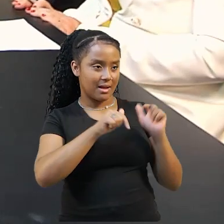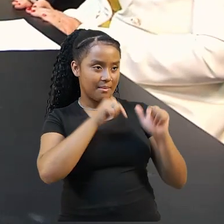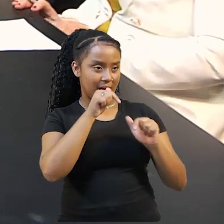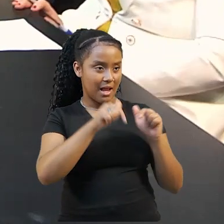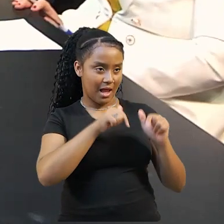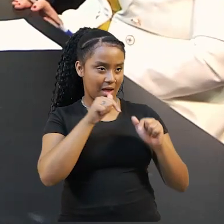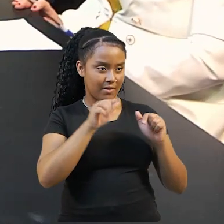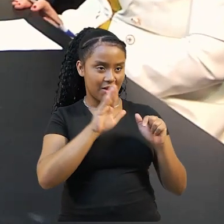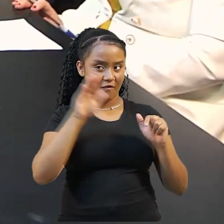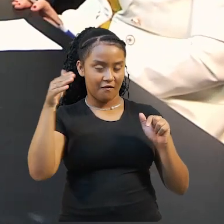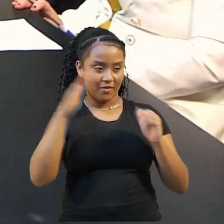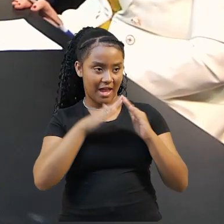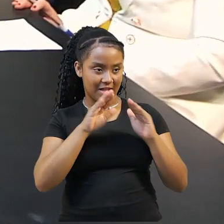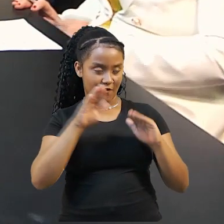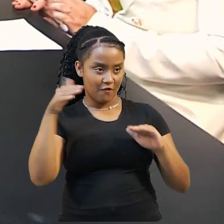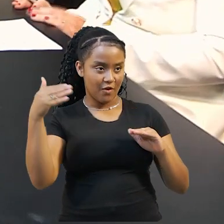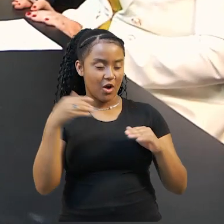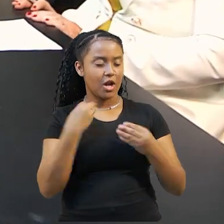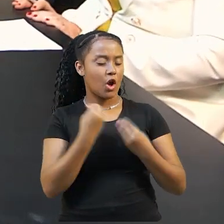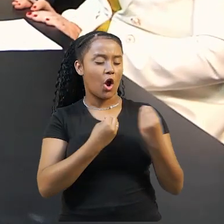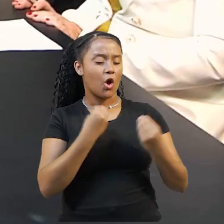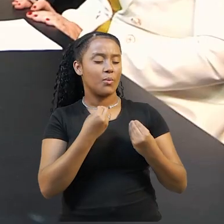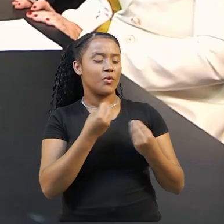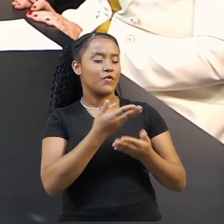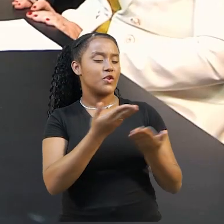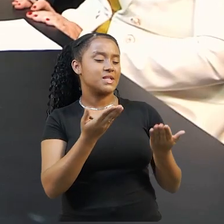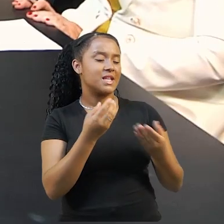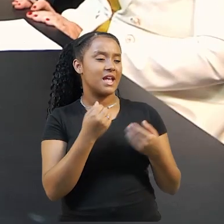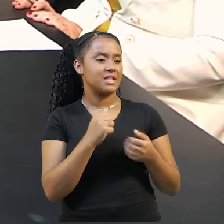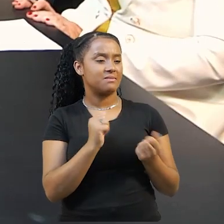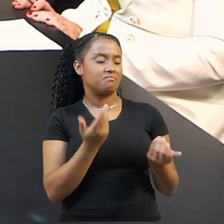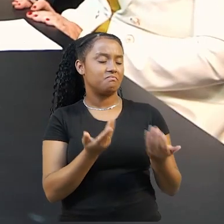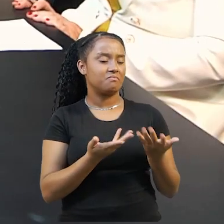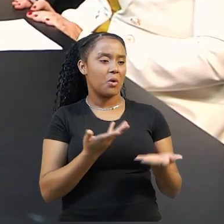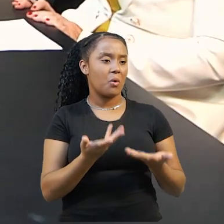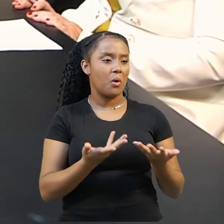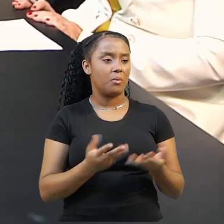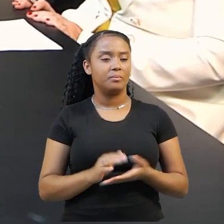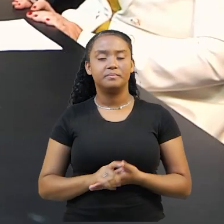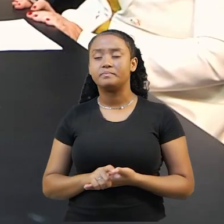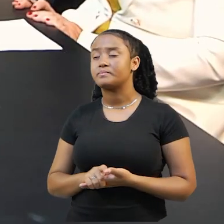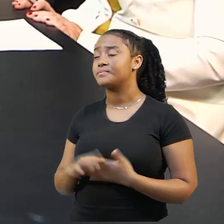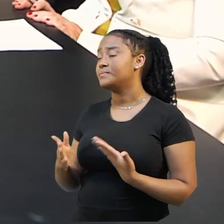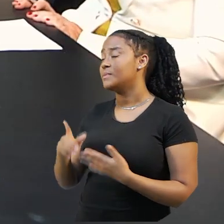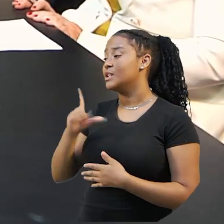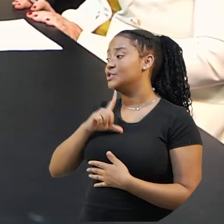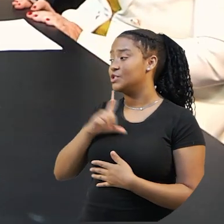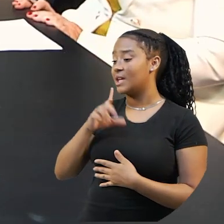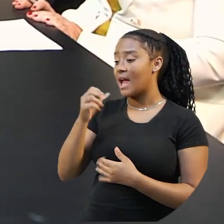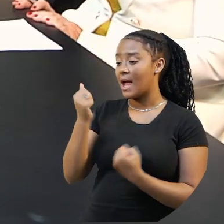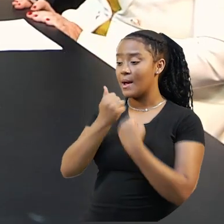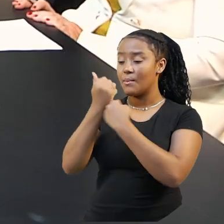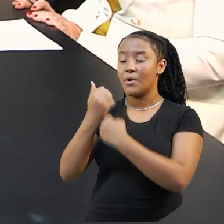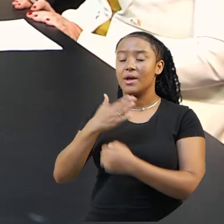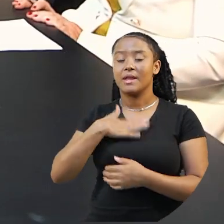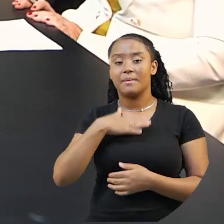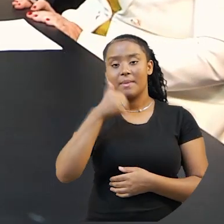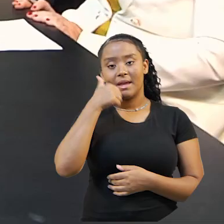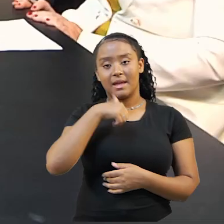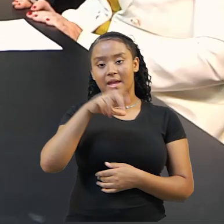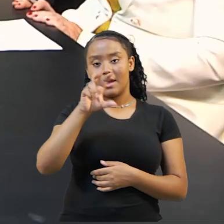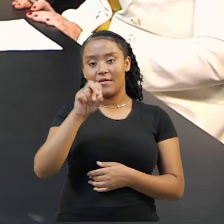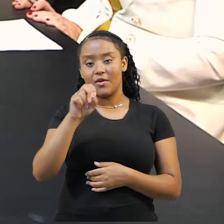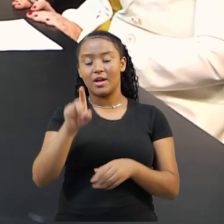é, então, a gente tinha apoio da minha avó, que ficava em alguns momentos com a gente, e de uma moça que ajudava